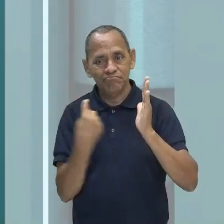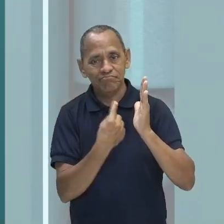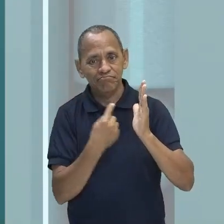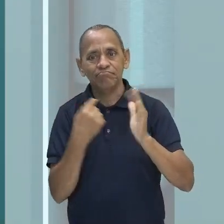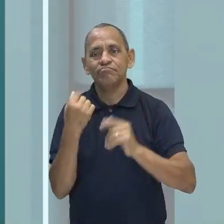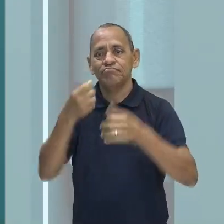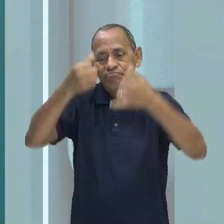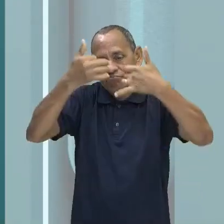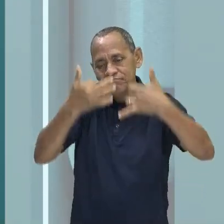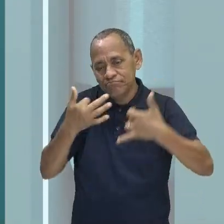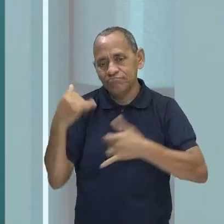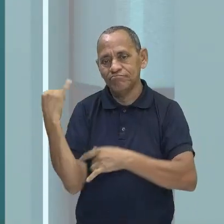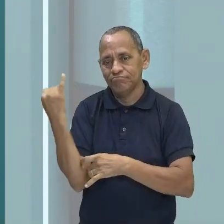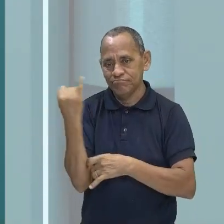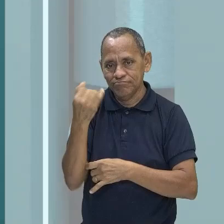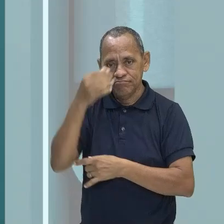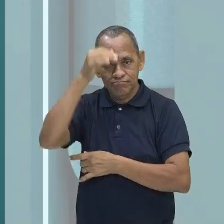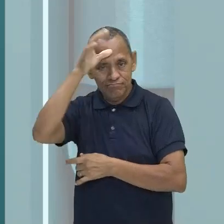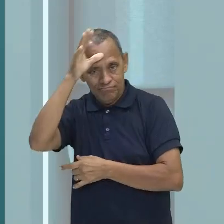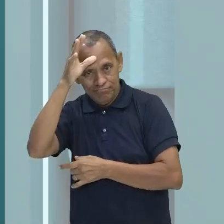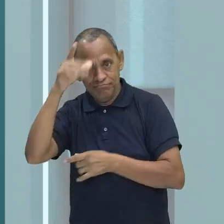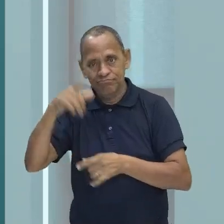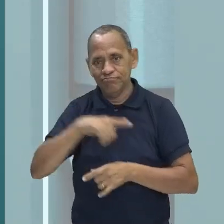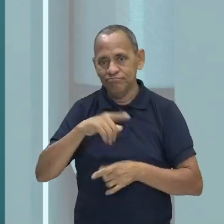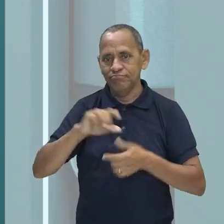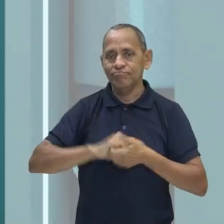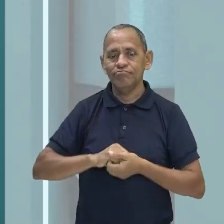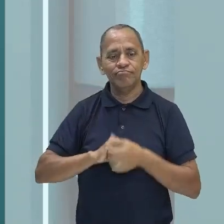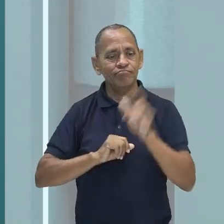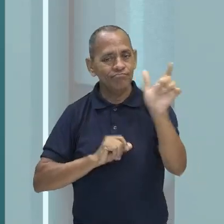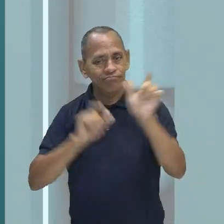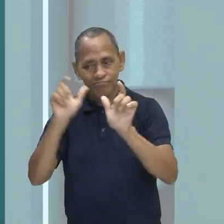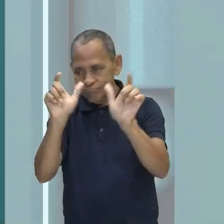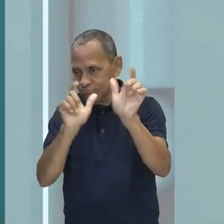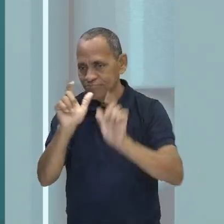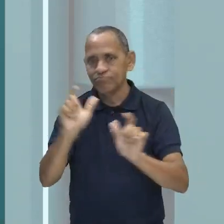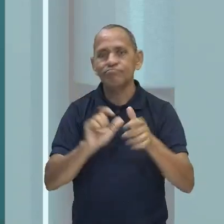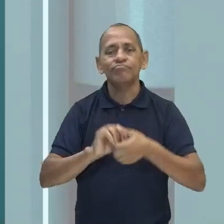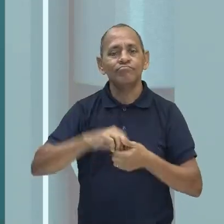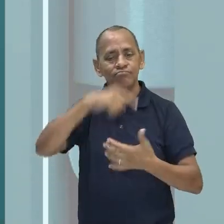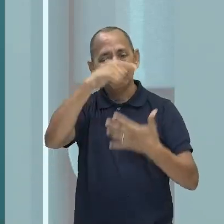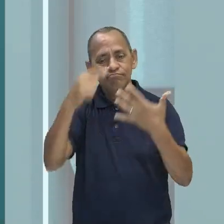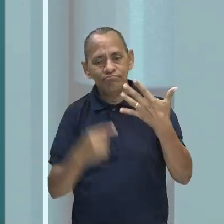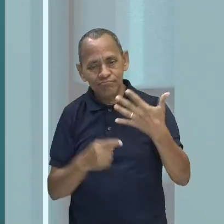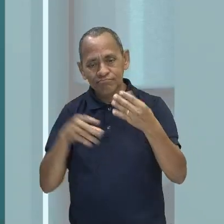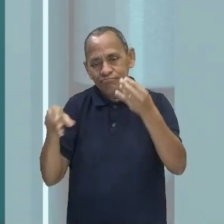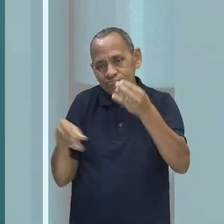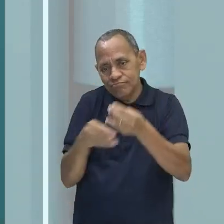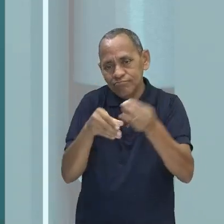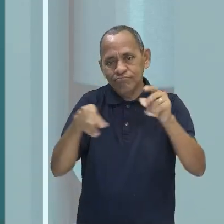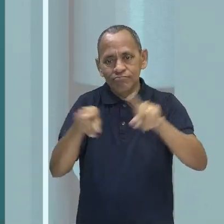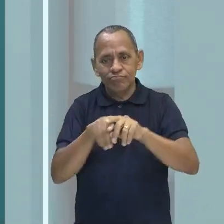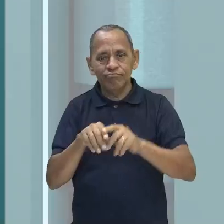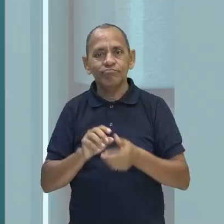desse conhecimento, dos termos essenciais, dos termos integrantes e dos termos